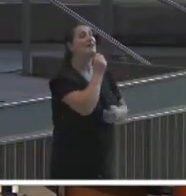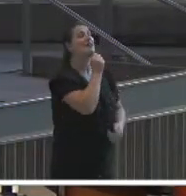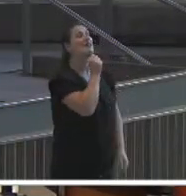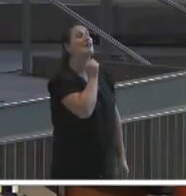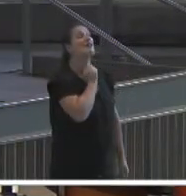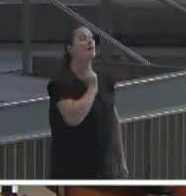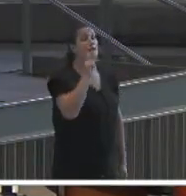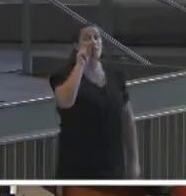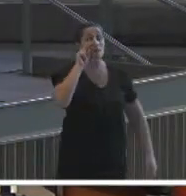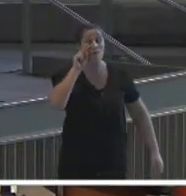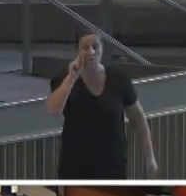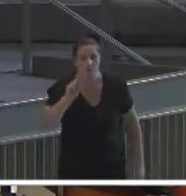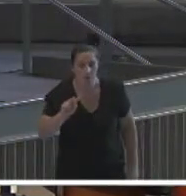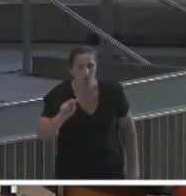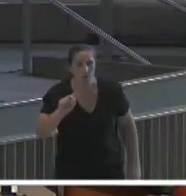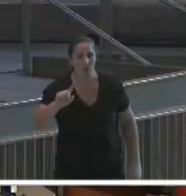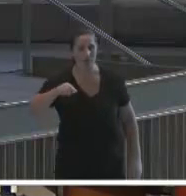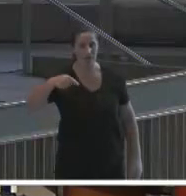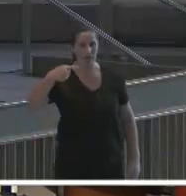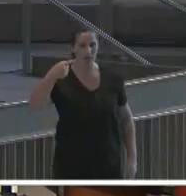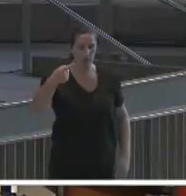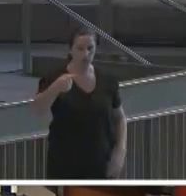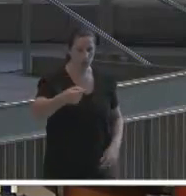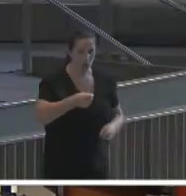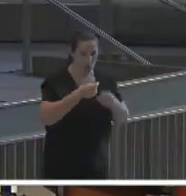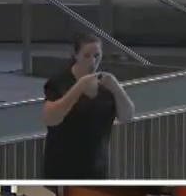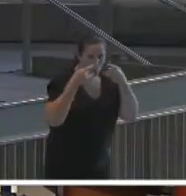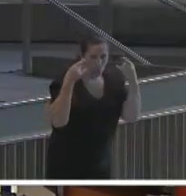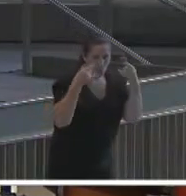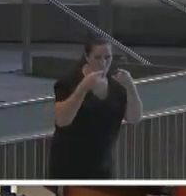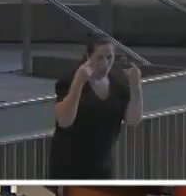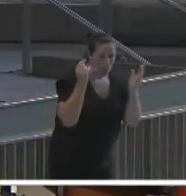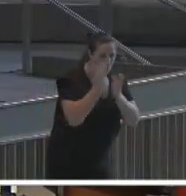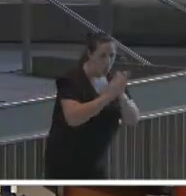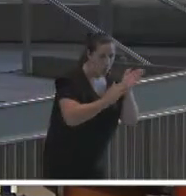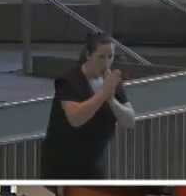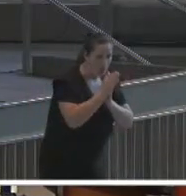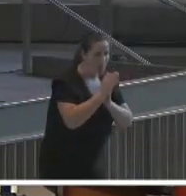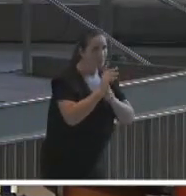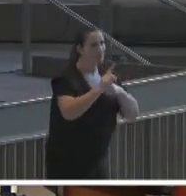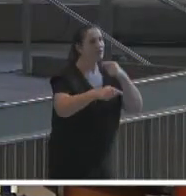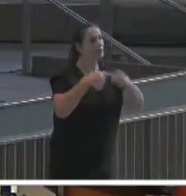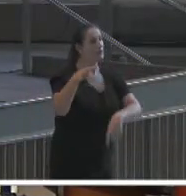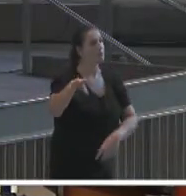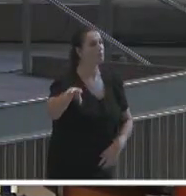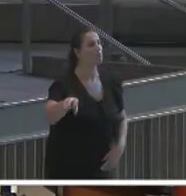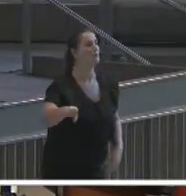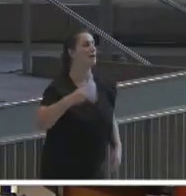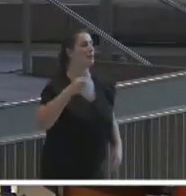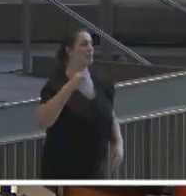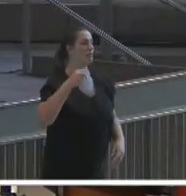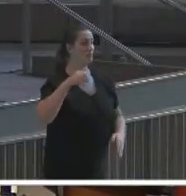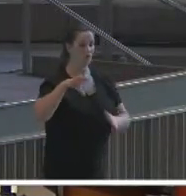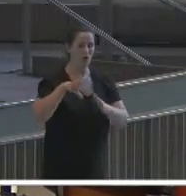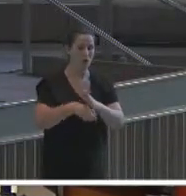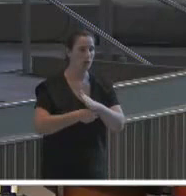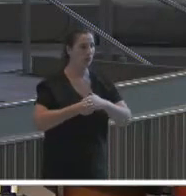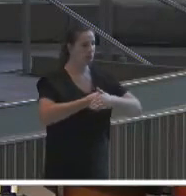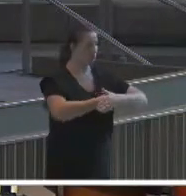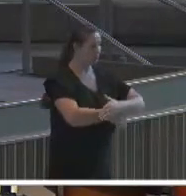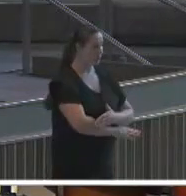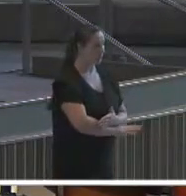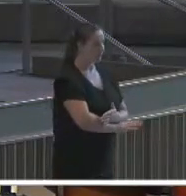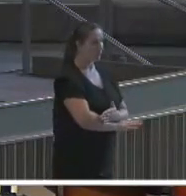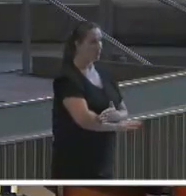depois cobiçou, e depois tomou para si. E é interessante que a Bíblia